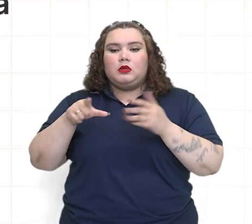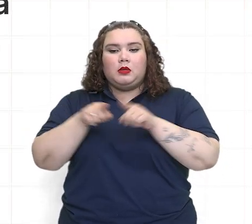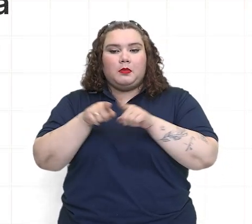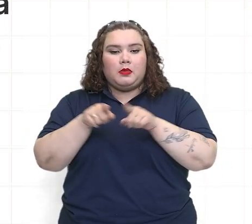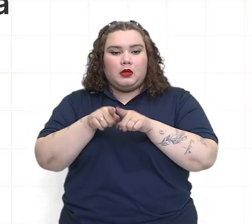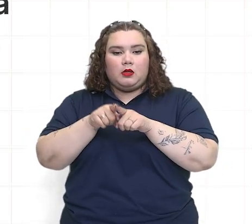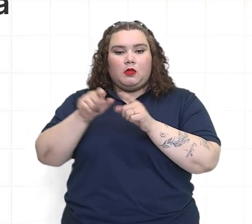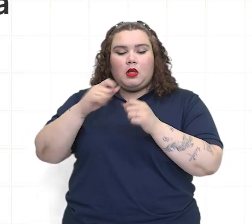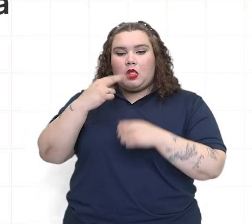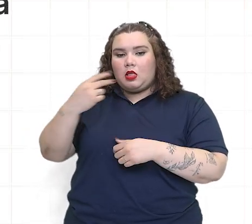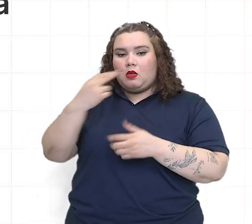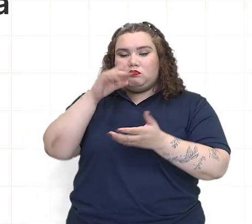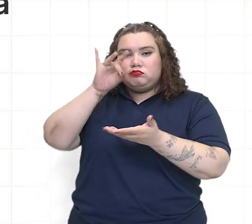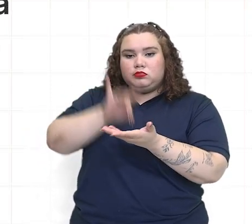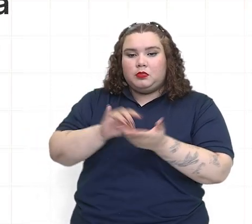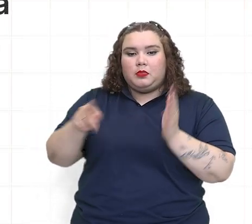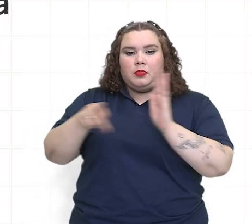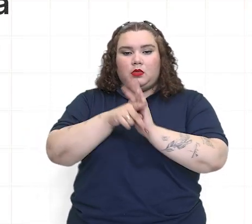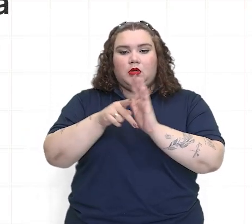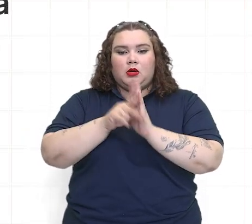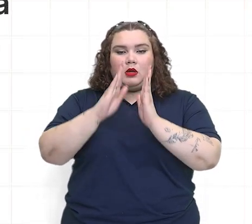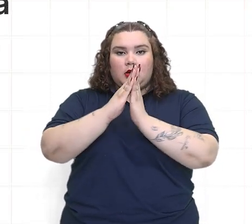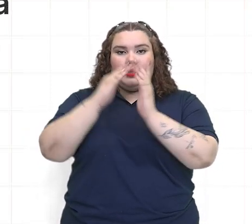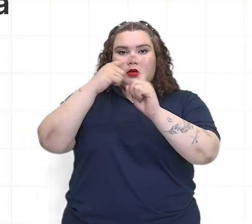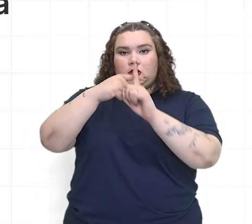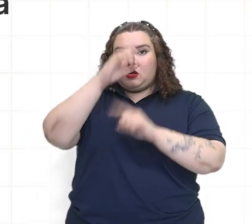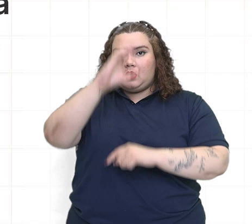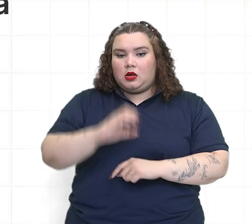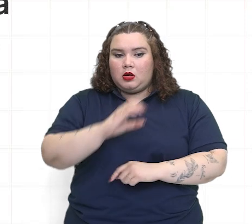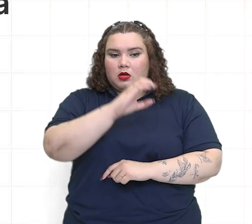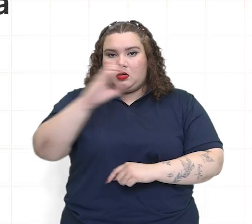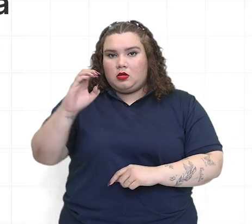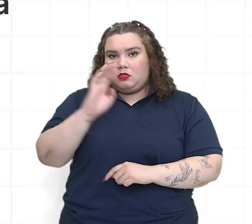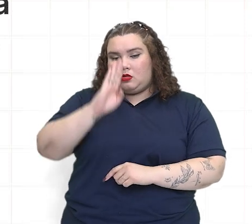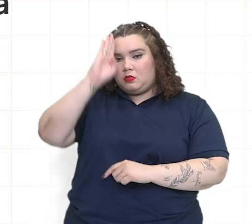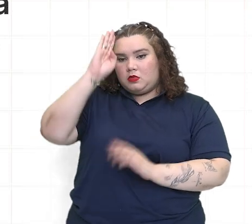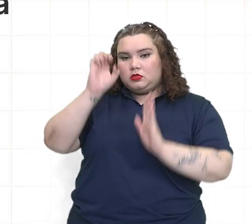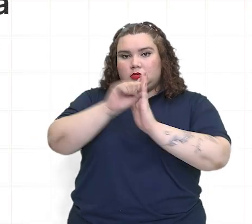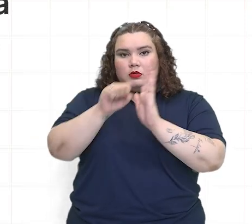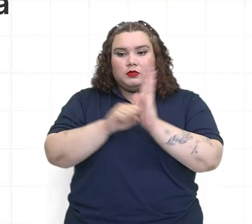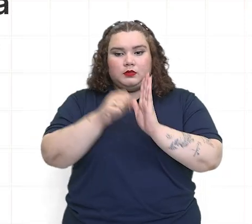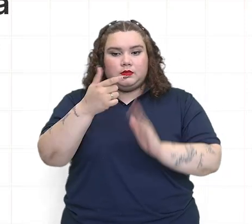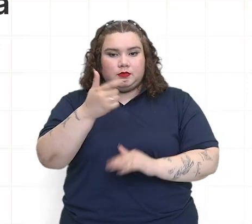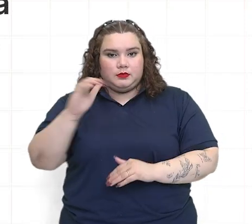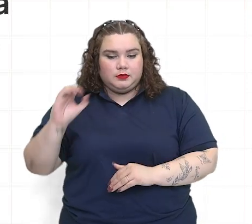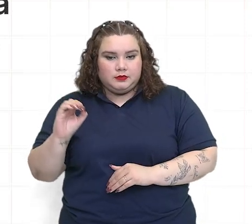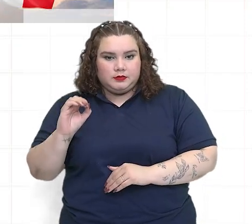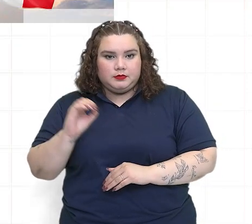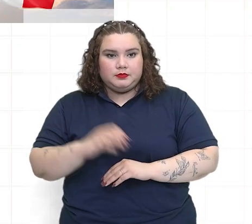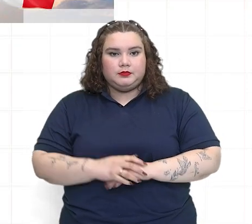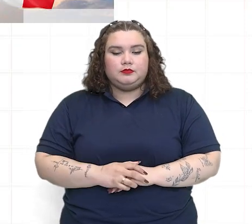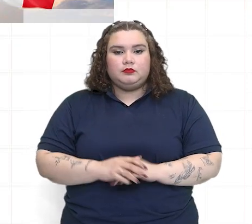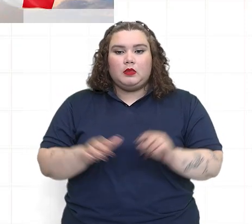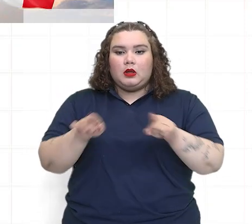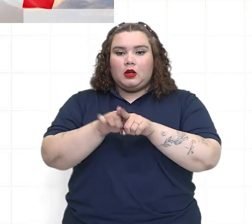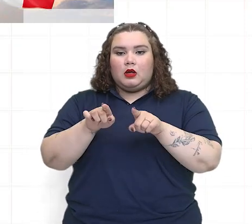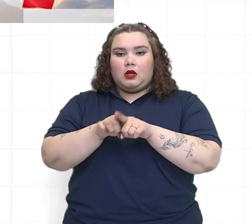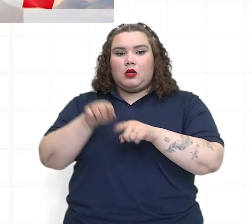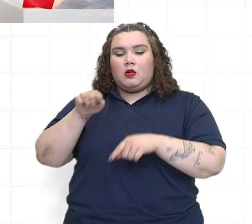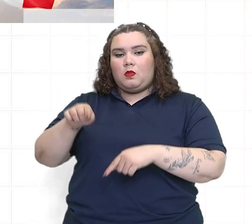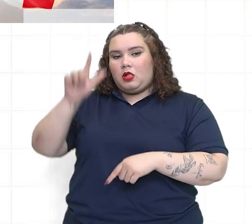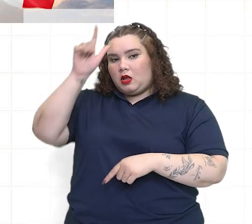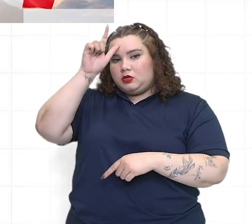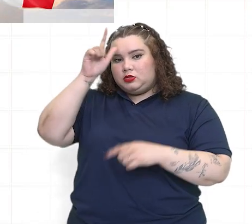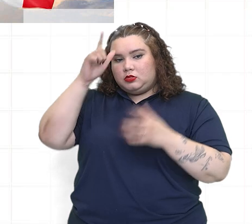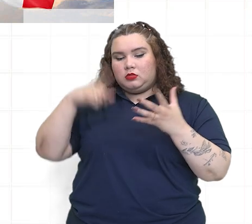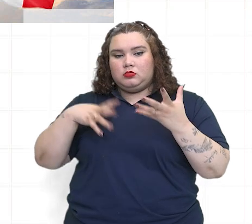língua oficial da Igreja Católica Romana no século XX. Além disso, o latim